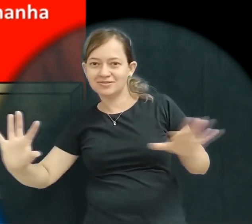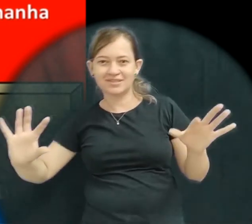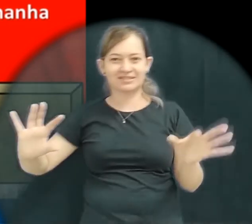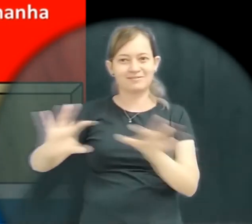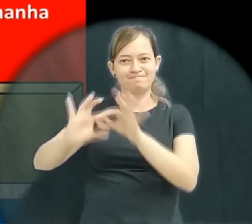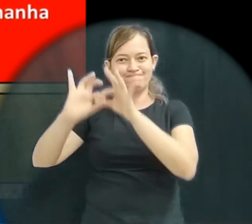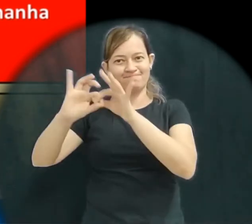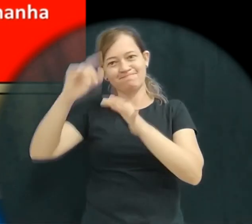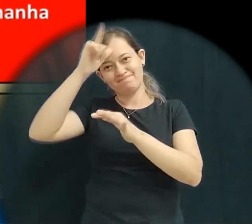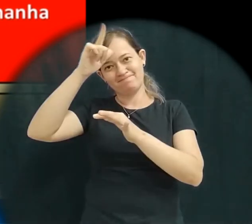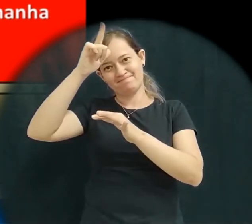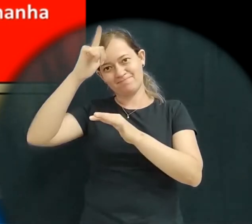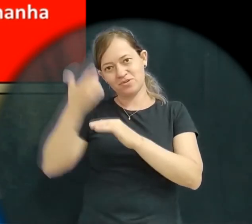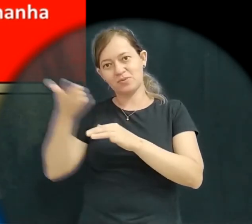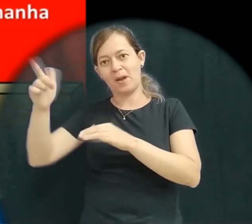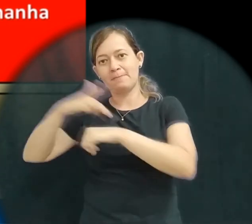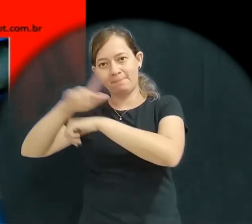novamente as pessoas alemãs.